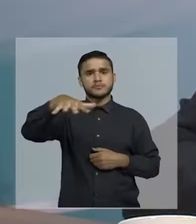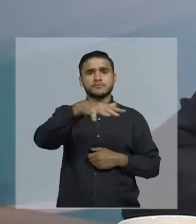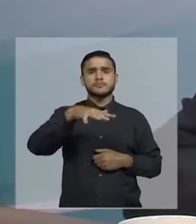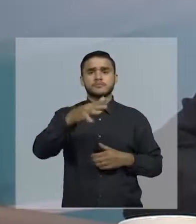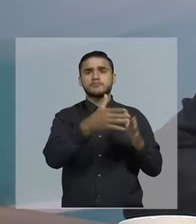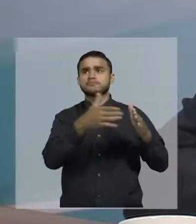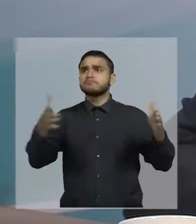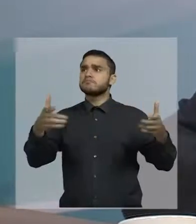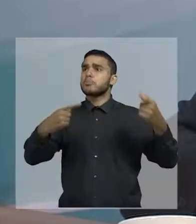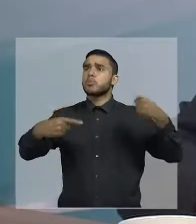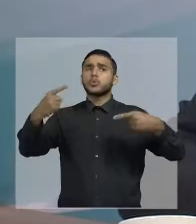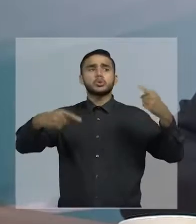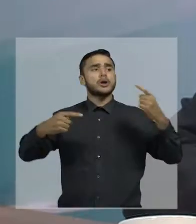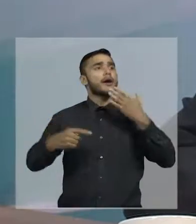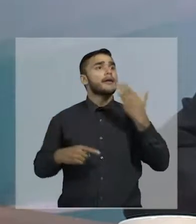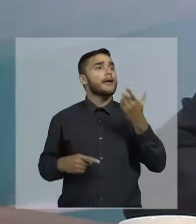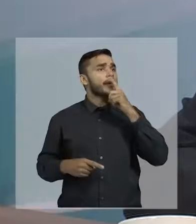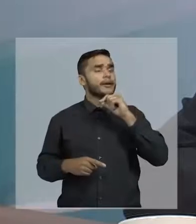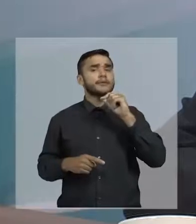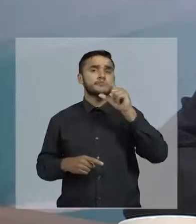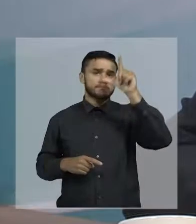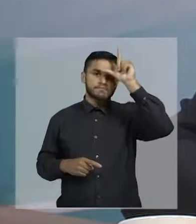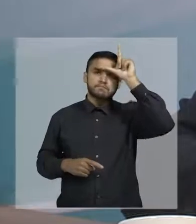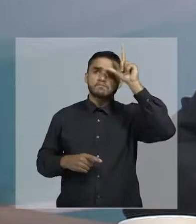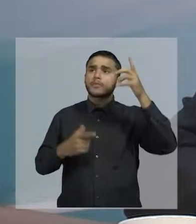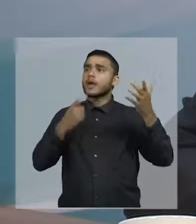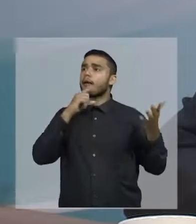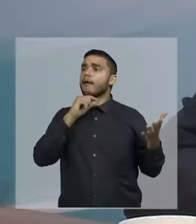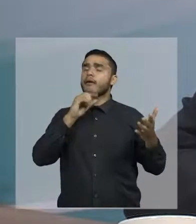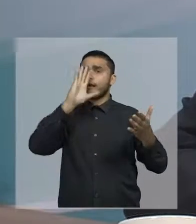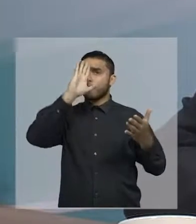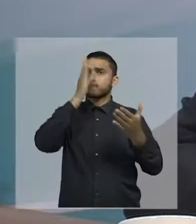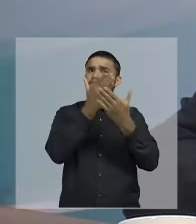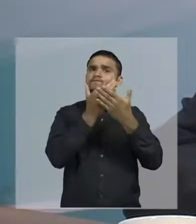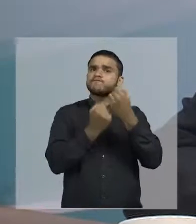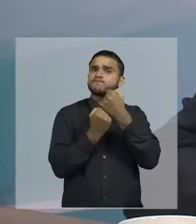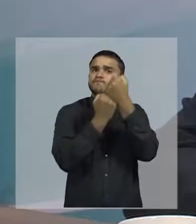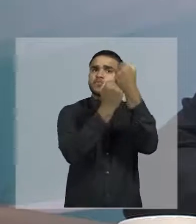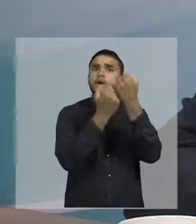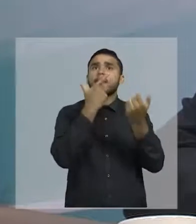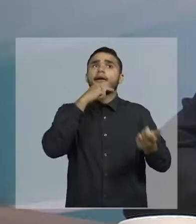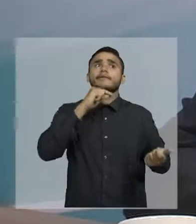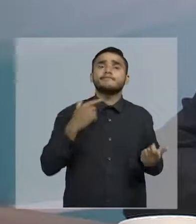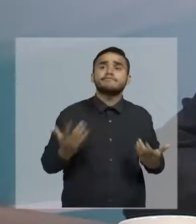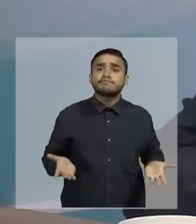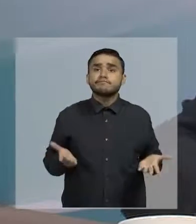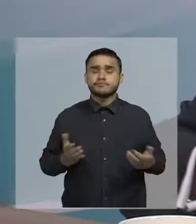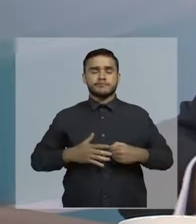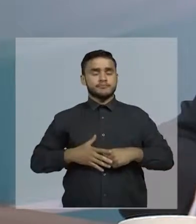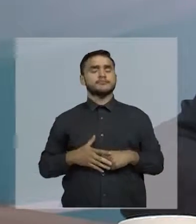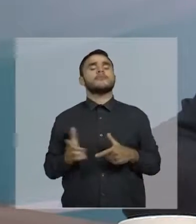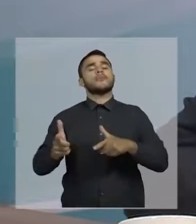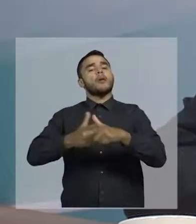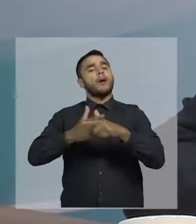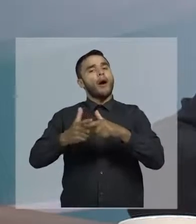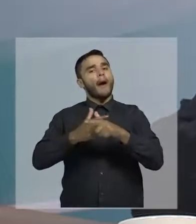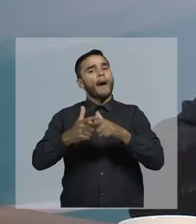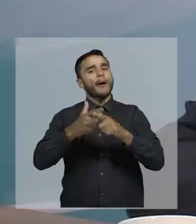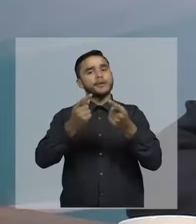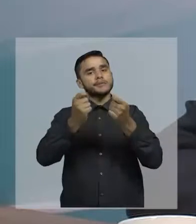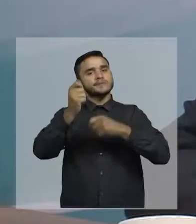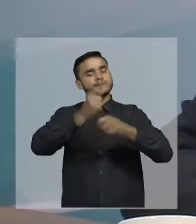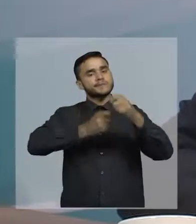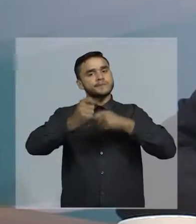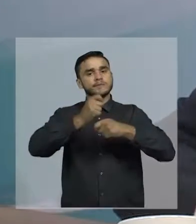dentro desse cenário político, um vácuo de lideranças, muito trazido não só pela crise econômica que